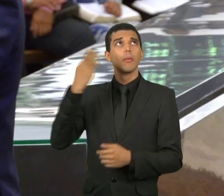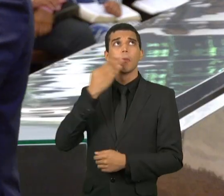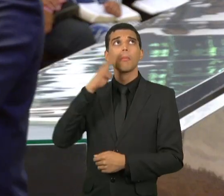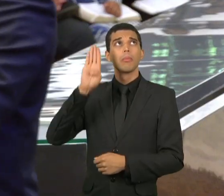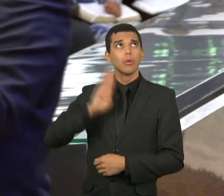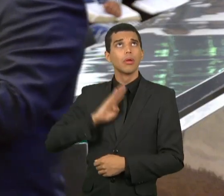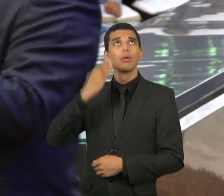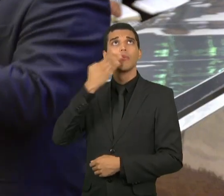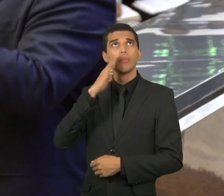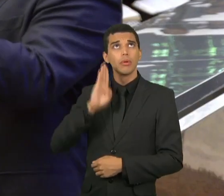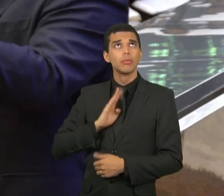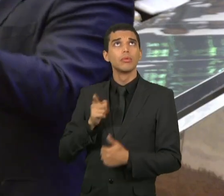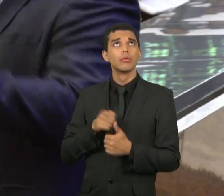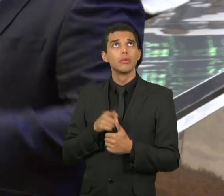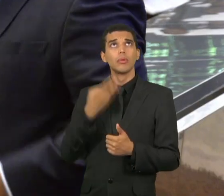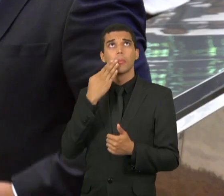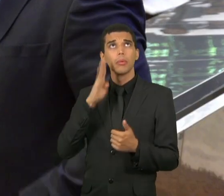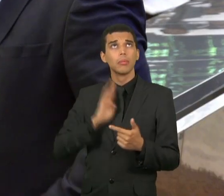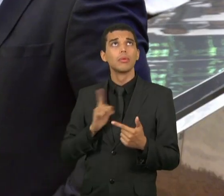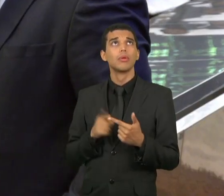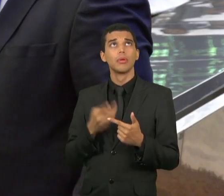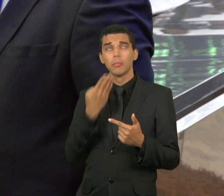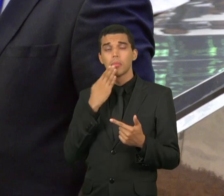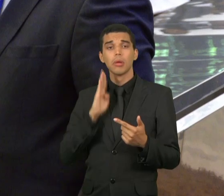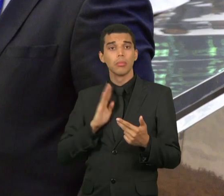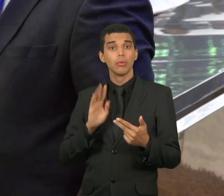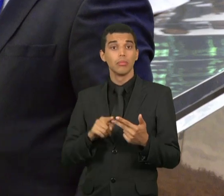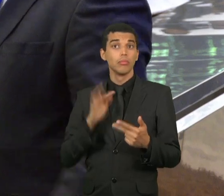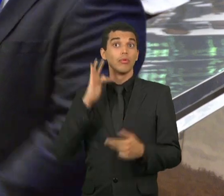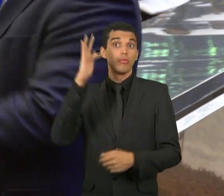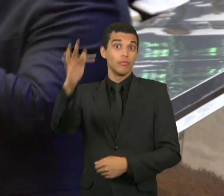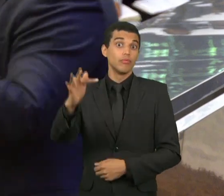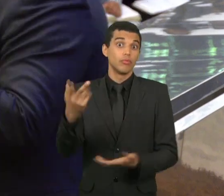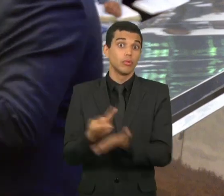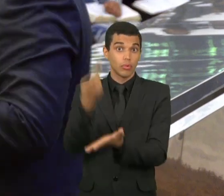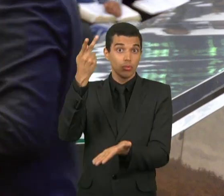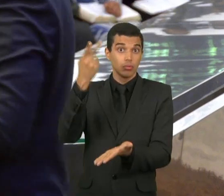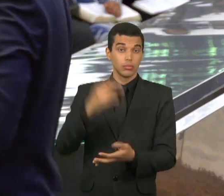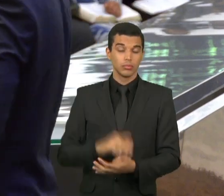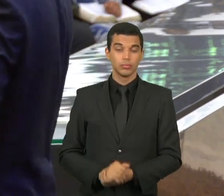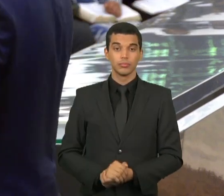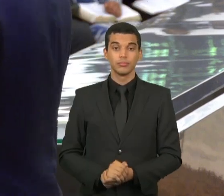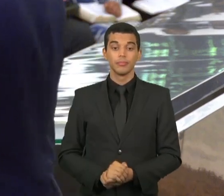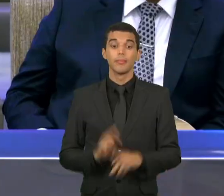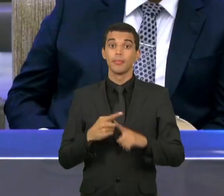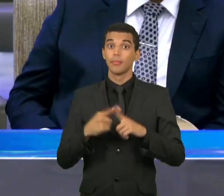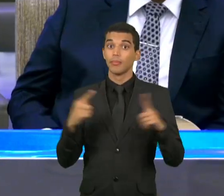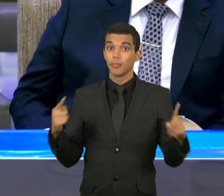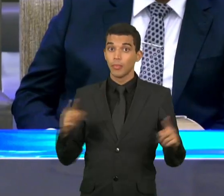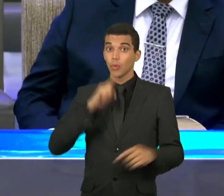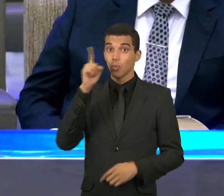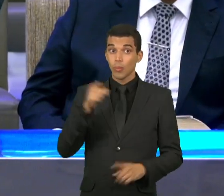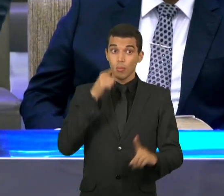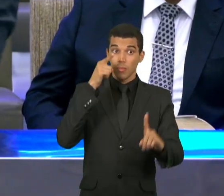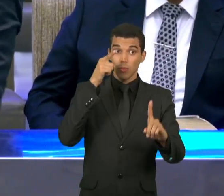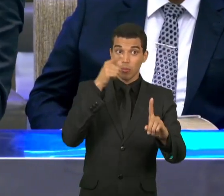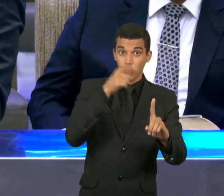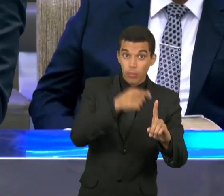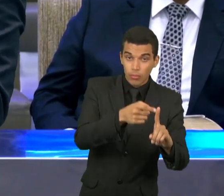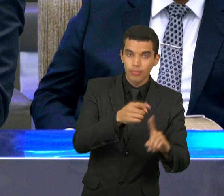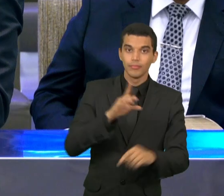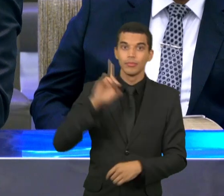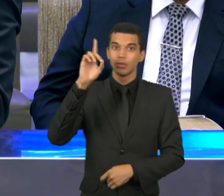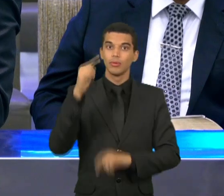talvez como José, sonhos na sua vida. Mas o propósito ainda